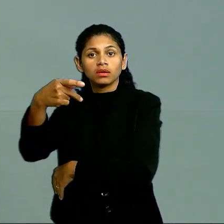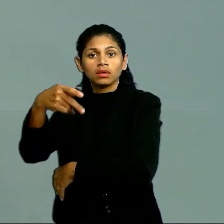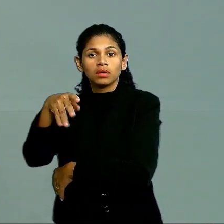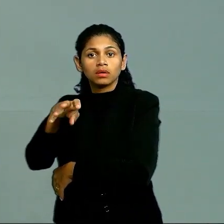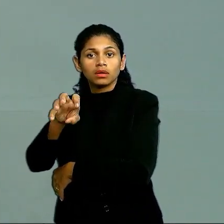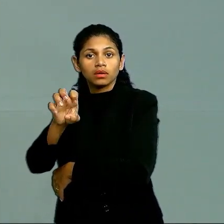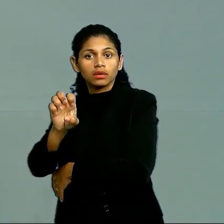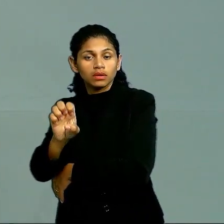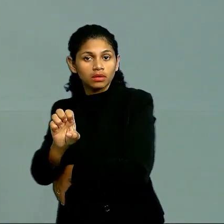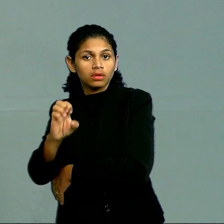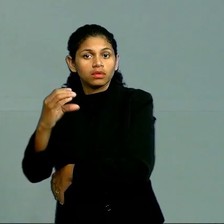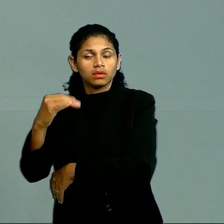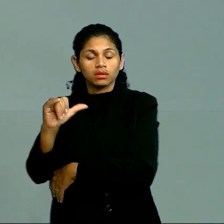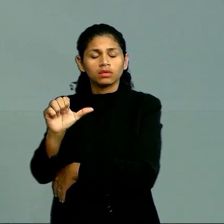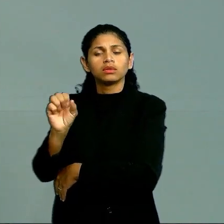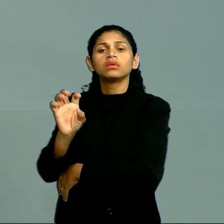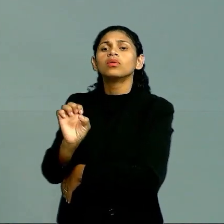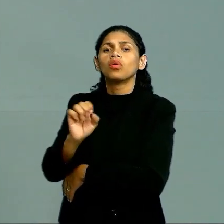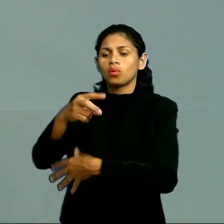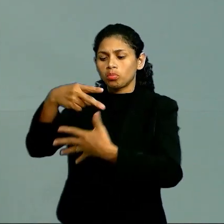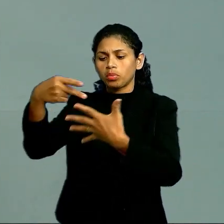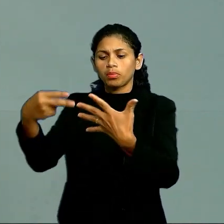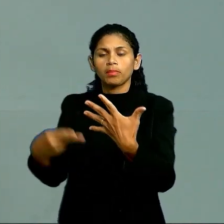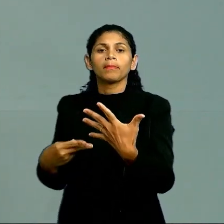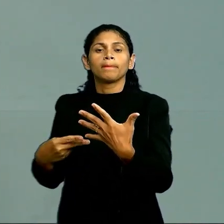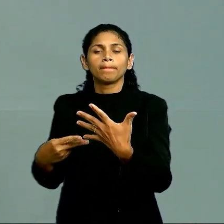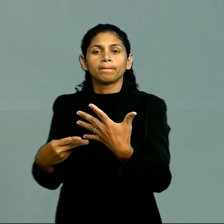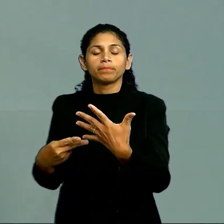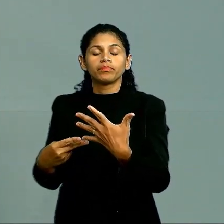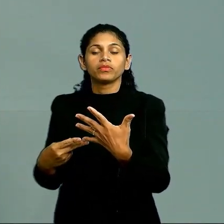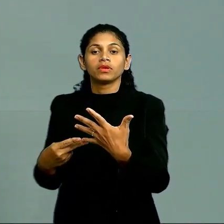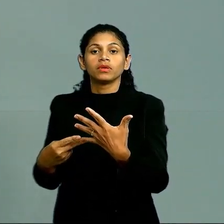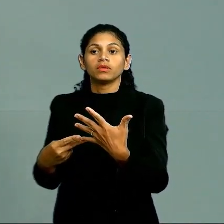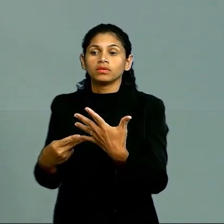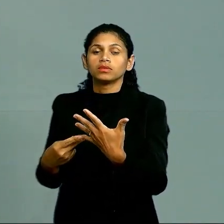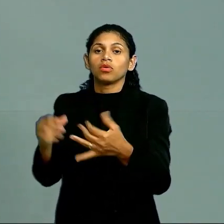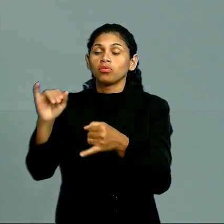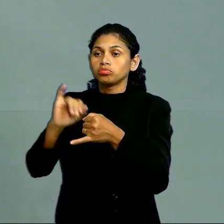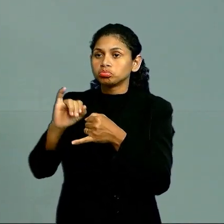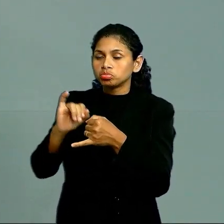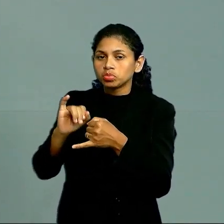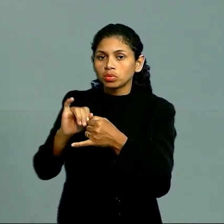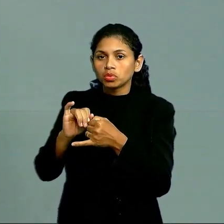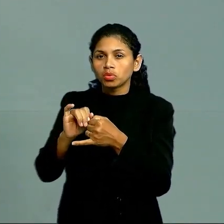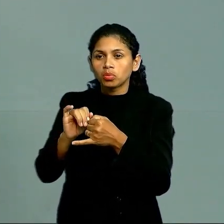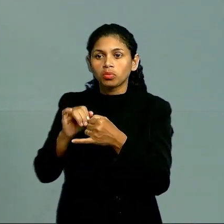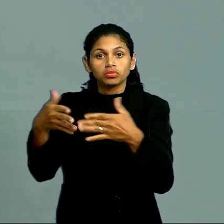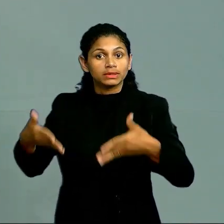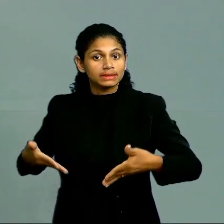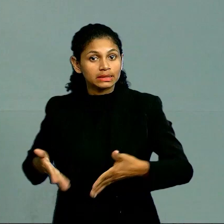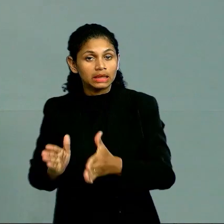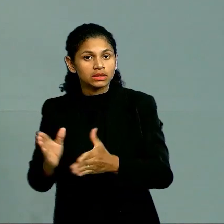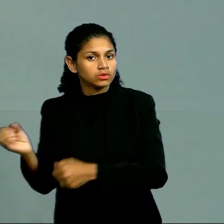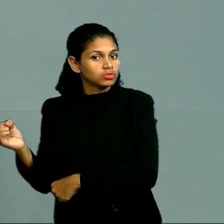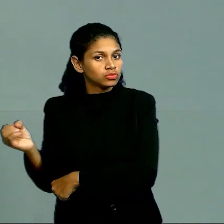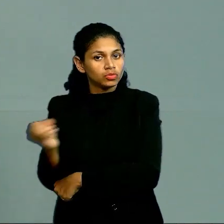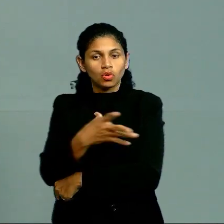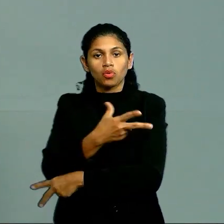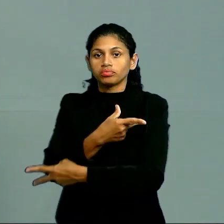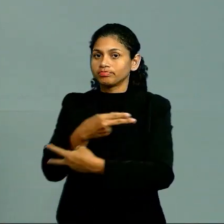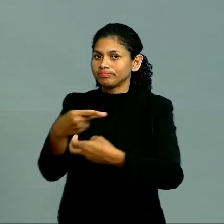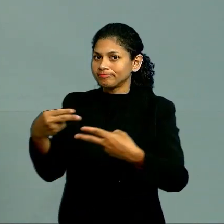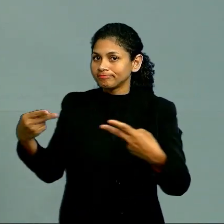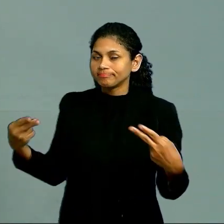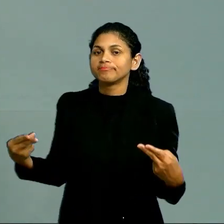gerar descendentes férteis. A partir do momento que gera esse resultado, eu estou considerando uma espécie. É minha